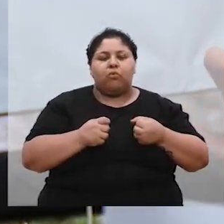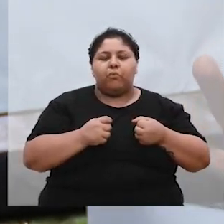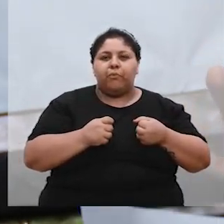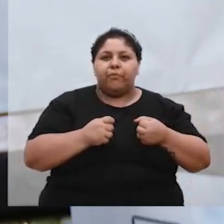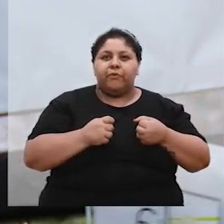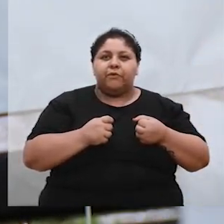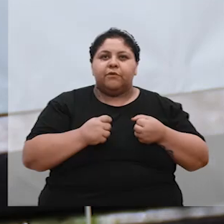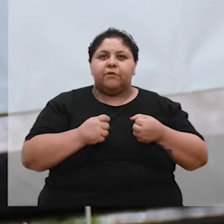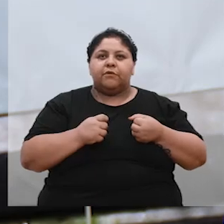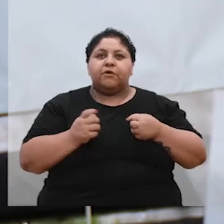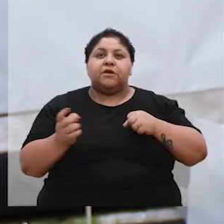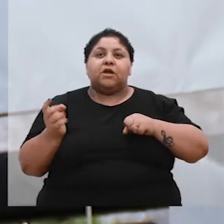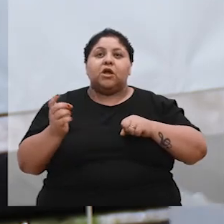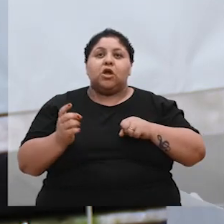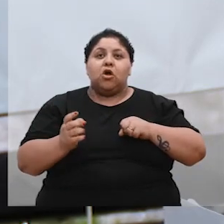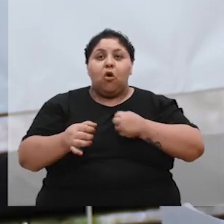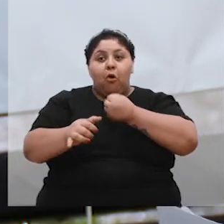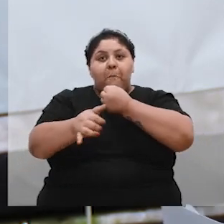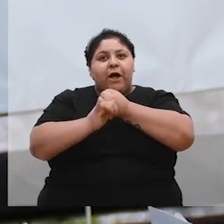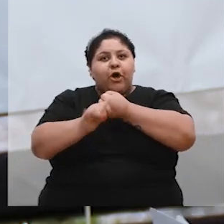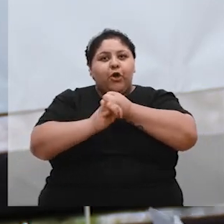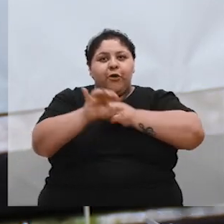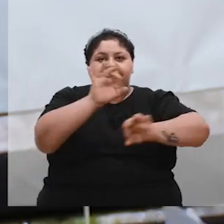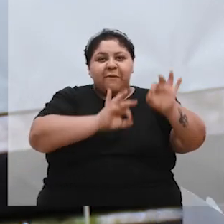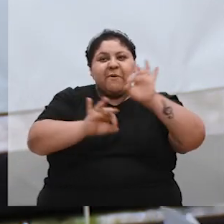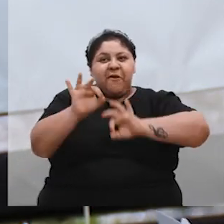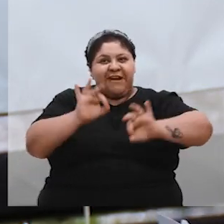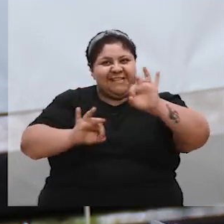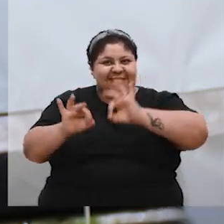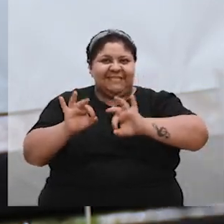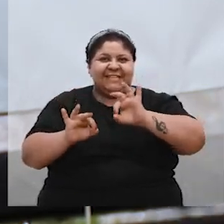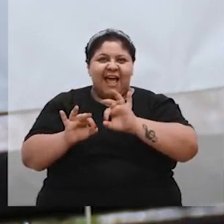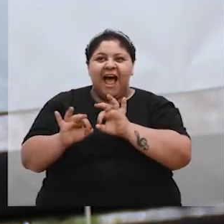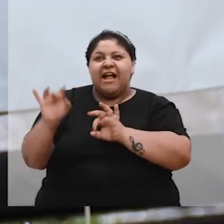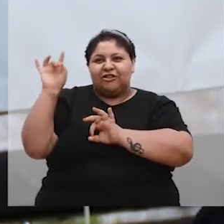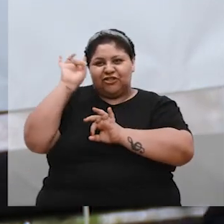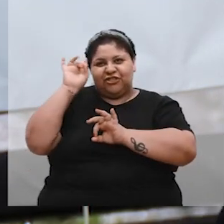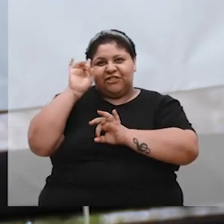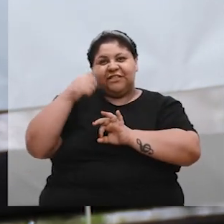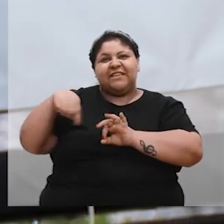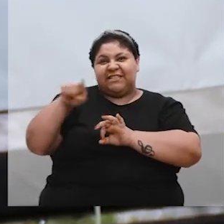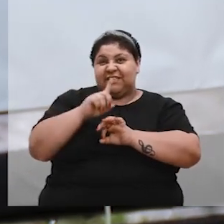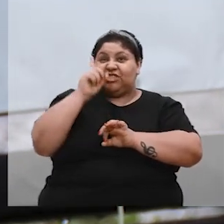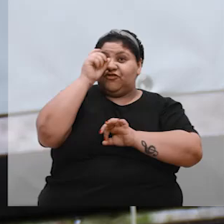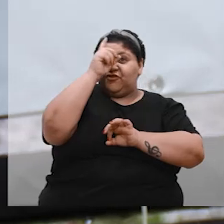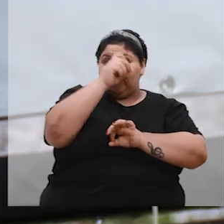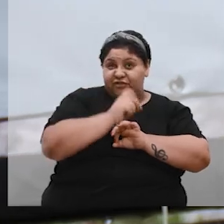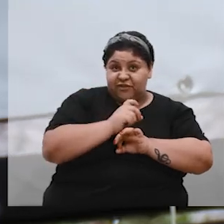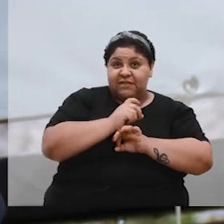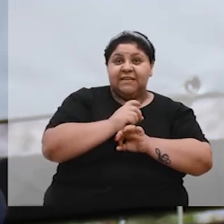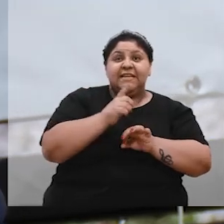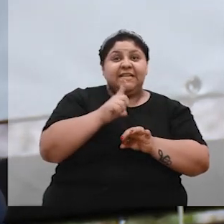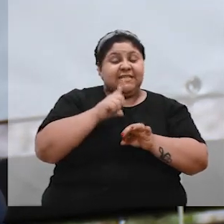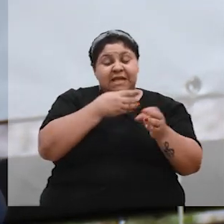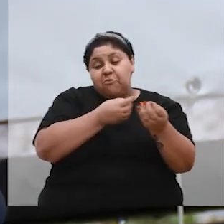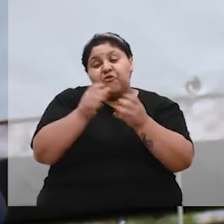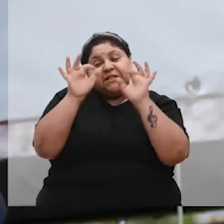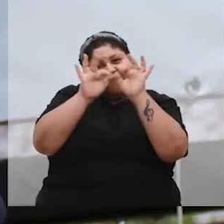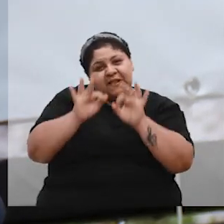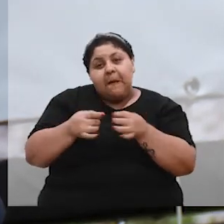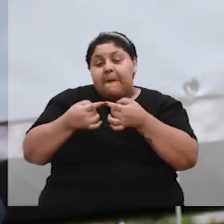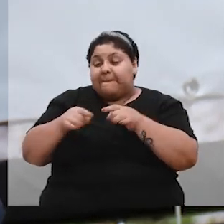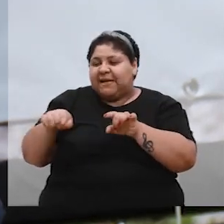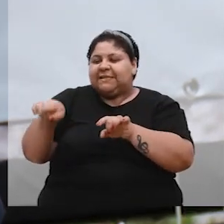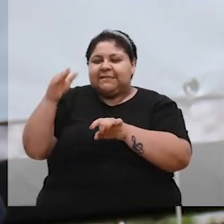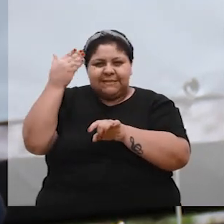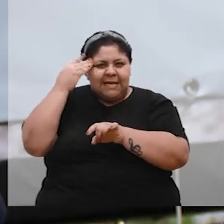dia uma crônica para encaixar no nosso dia a dia, né? Nosso cotidiano, que às vezes é difícil, às vezes é cheio de felicidade, mas a gente vai